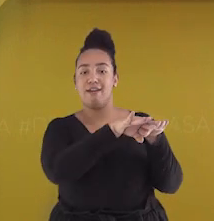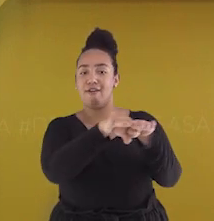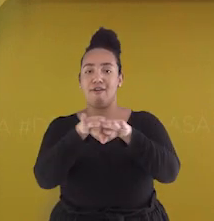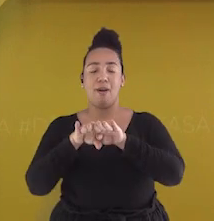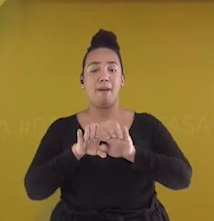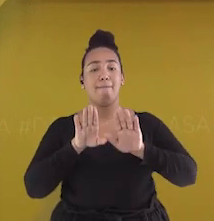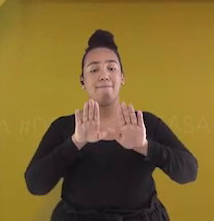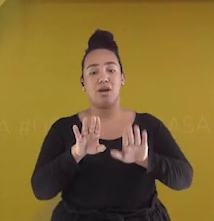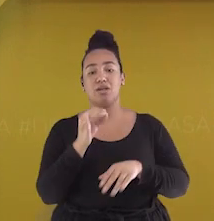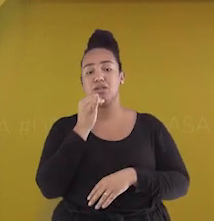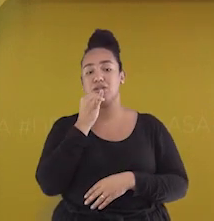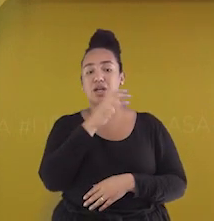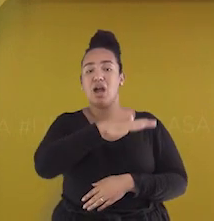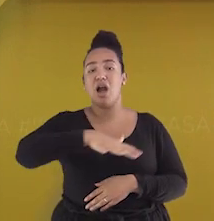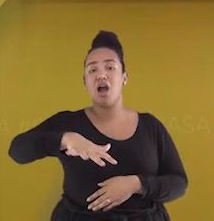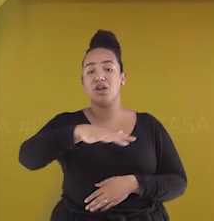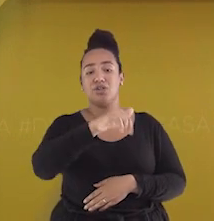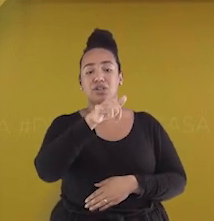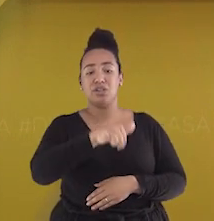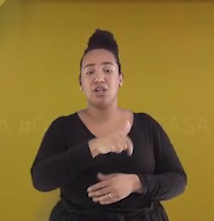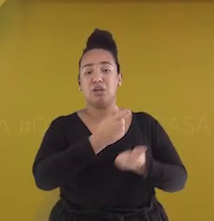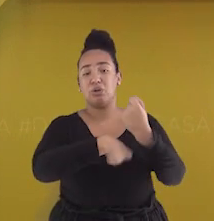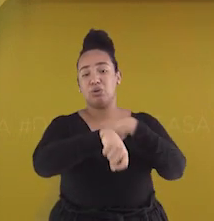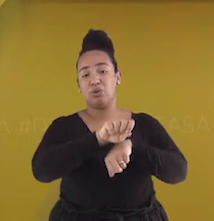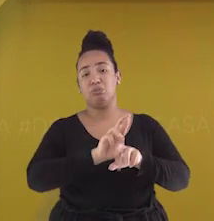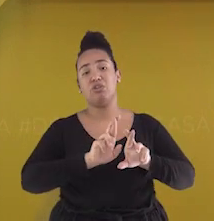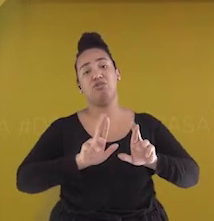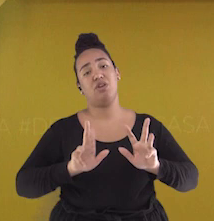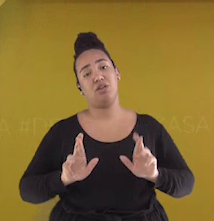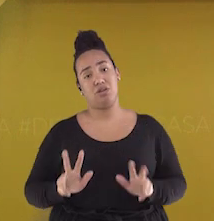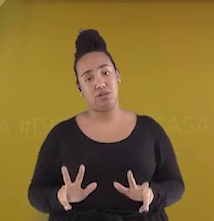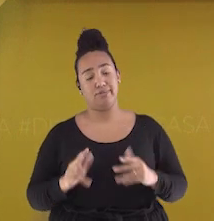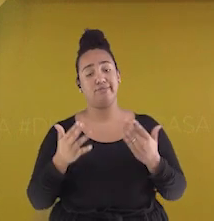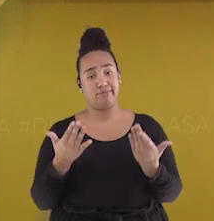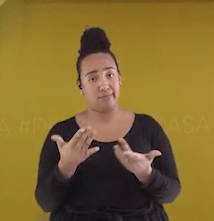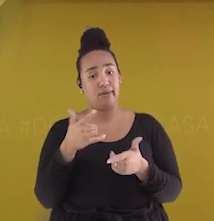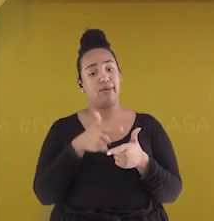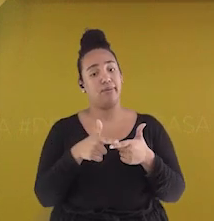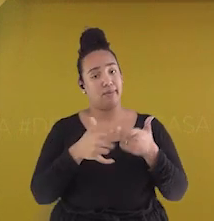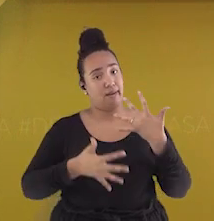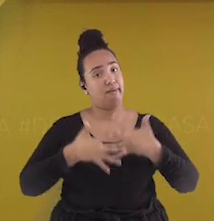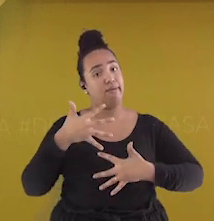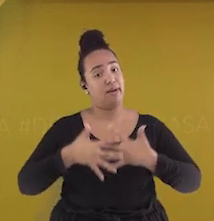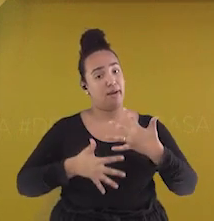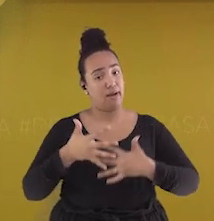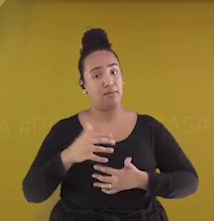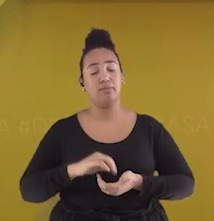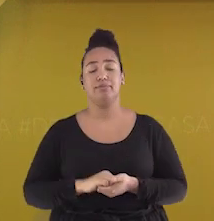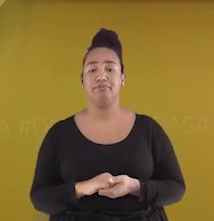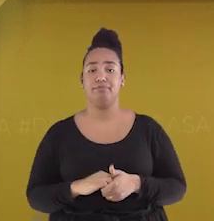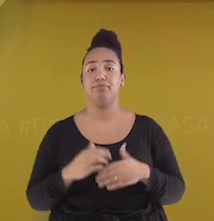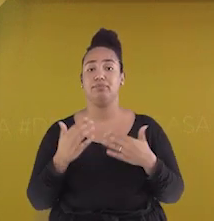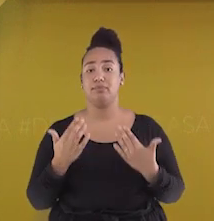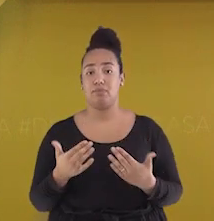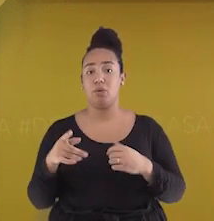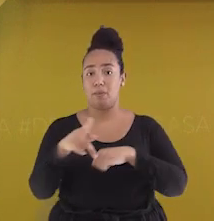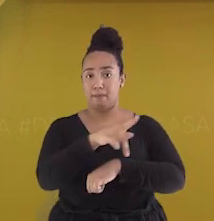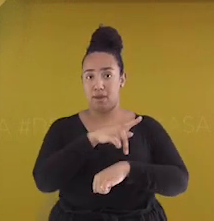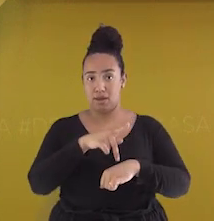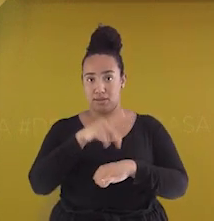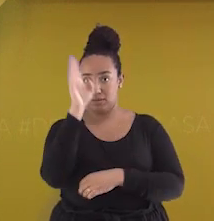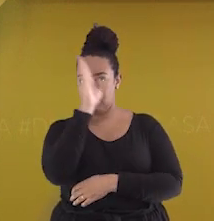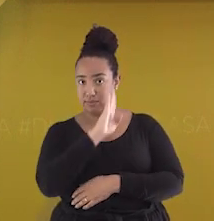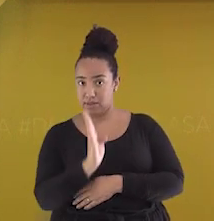as diferenças econômicas na região dificultam esse processo. No geral, Argentina